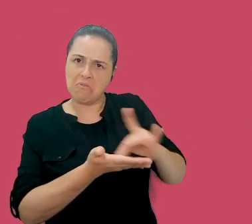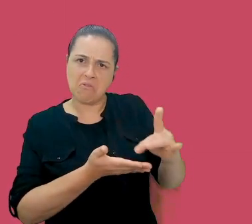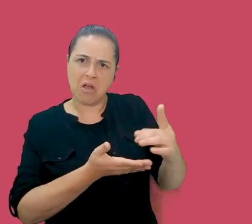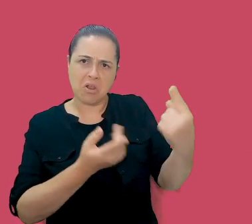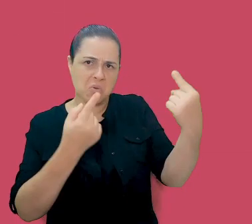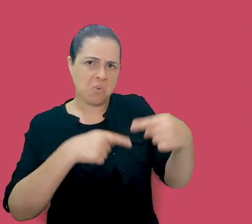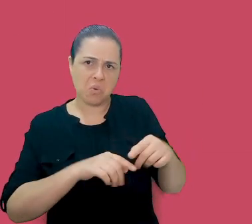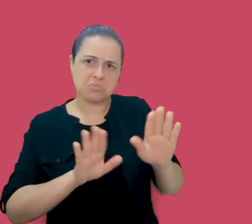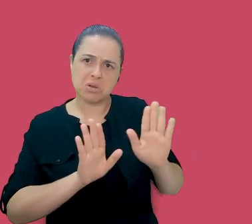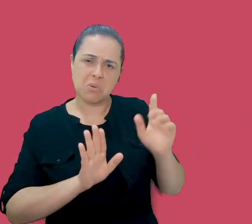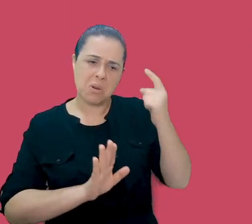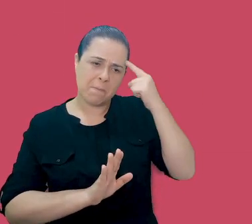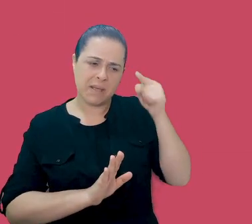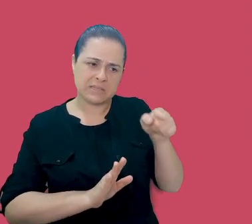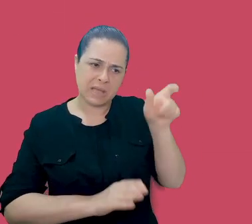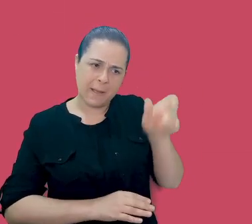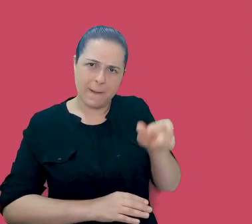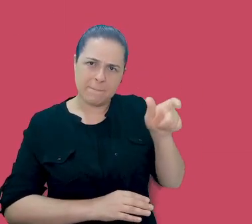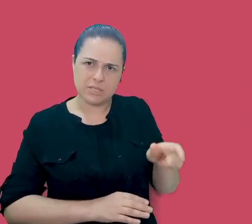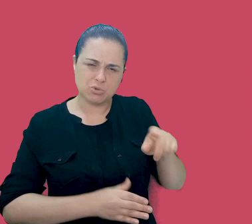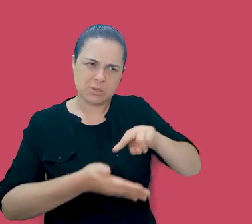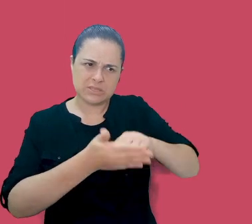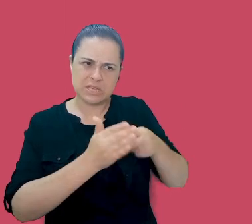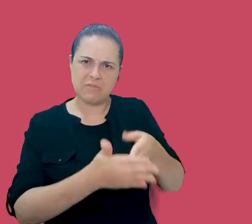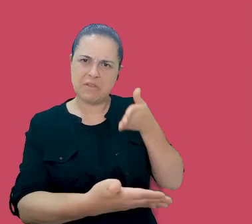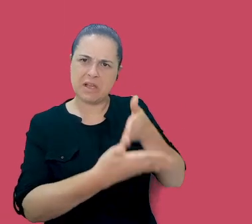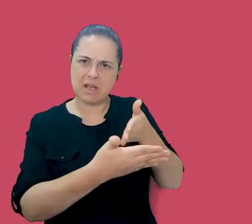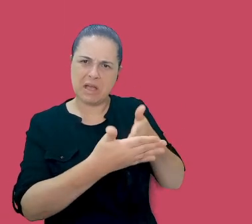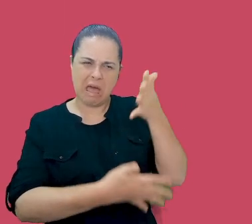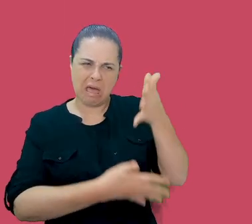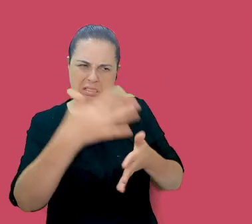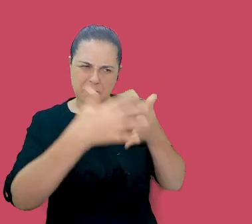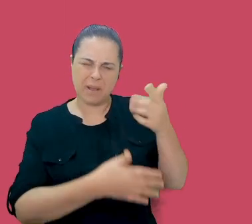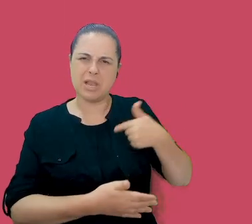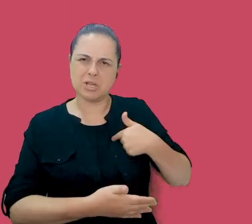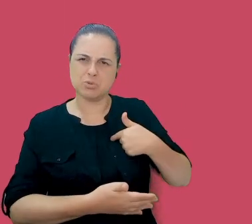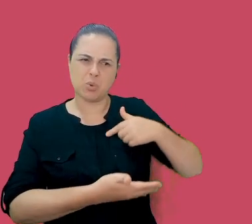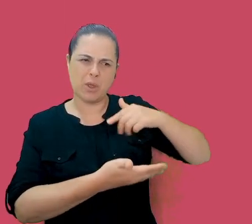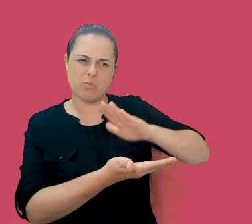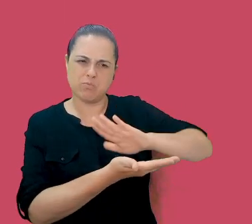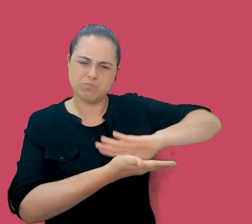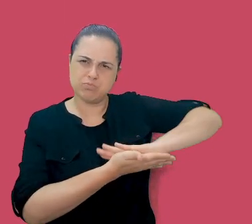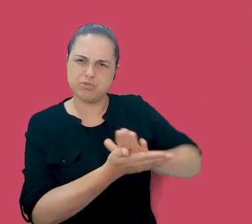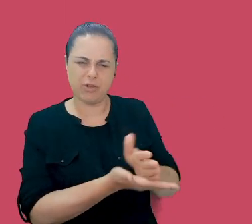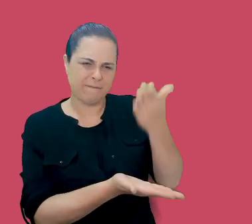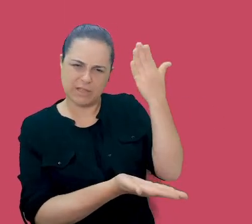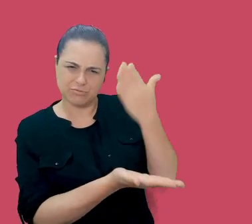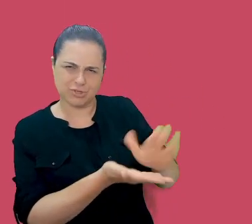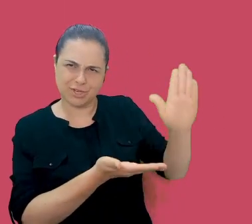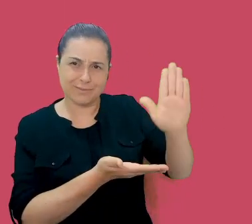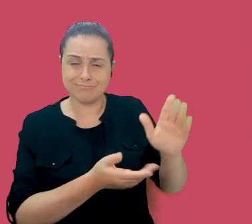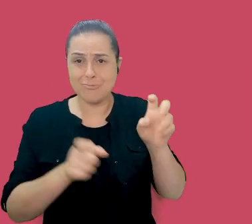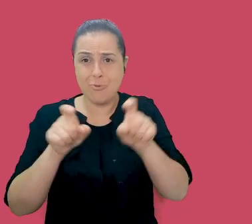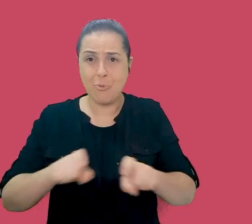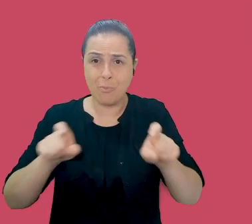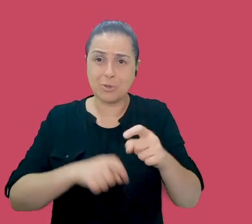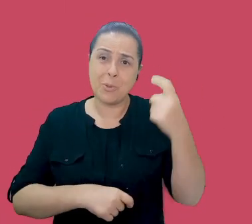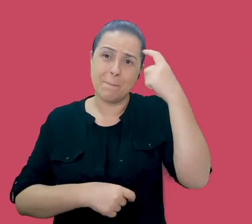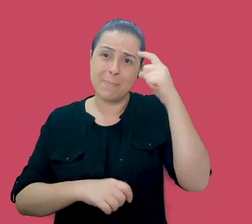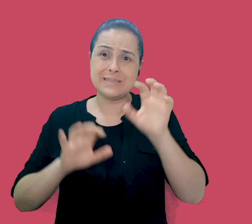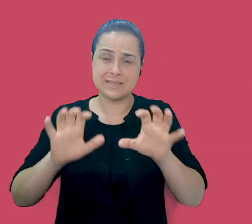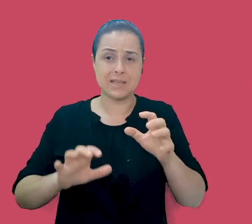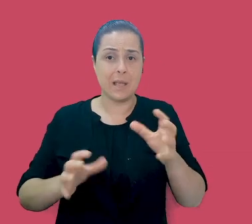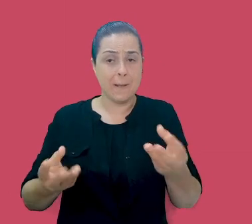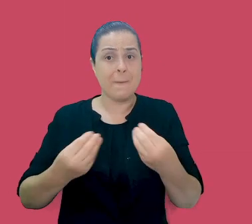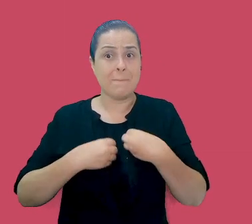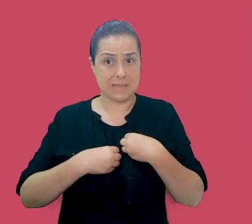rivalidade, ele sempre entende que aqui não é um obstáculo a ser vencido. Então, assim, essas coisas eu acho que me aterrorizam